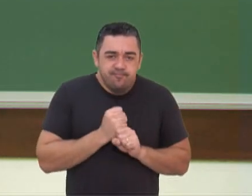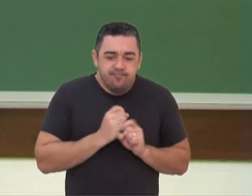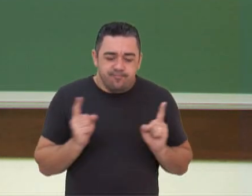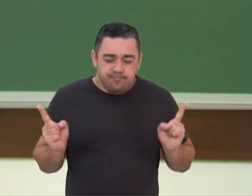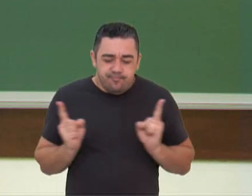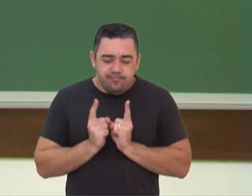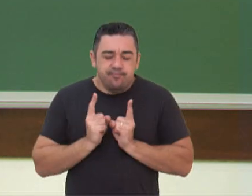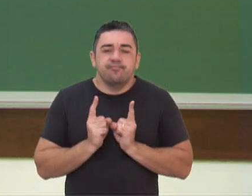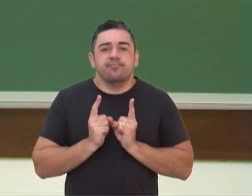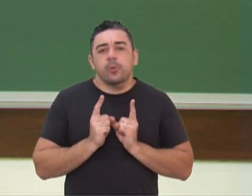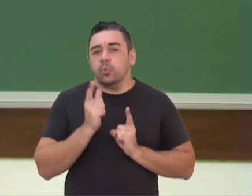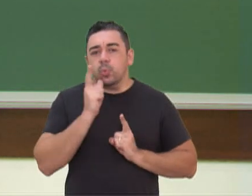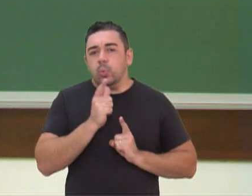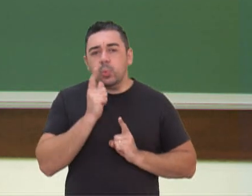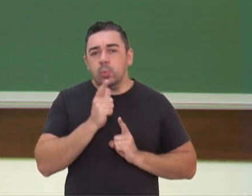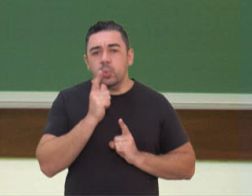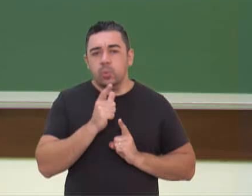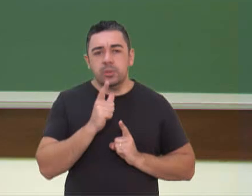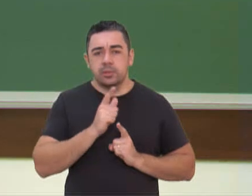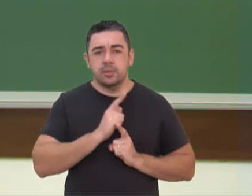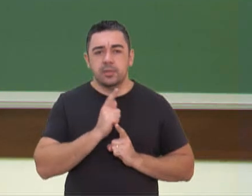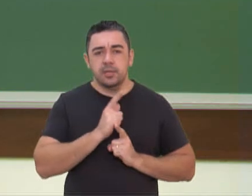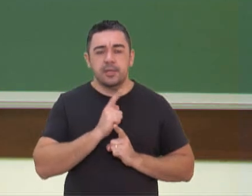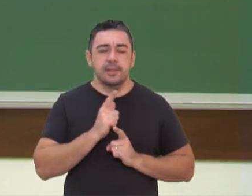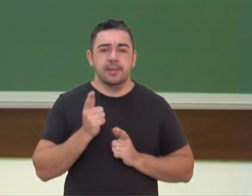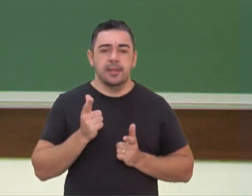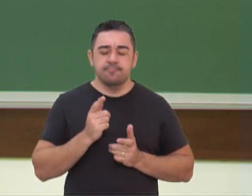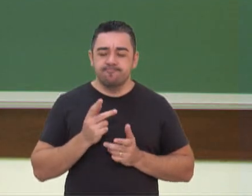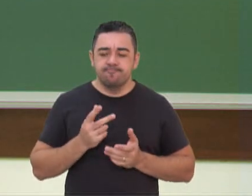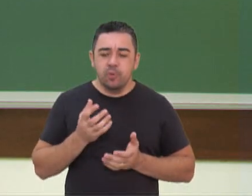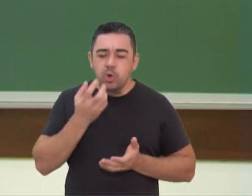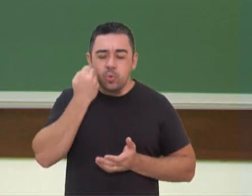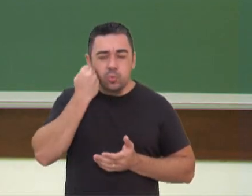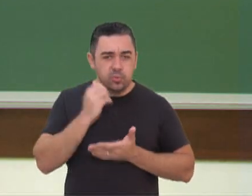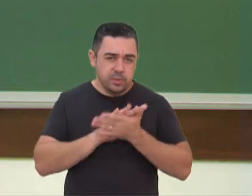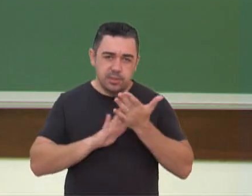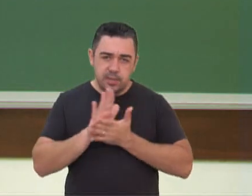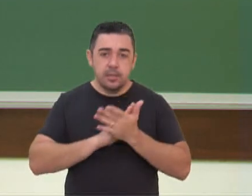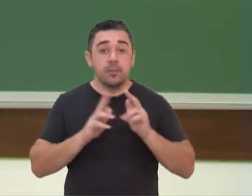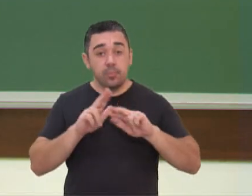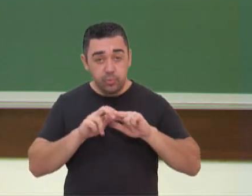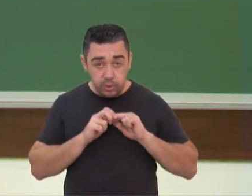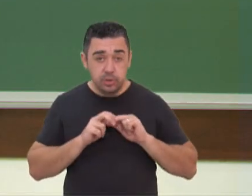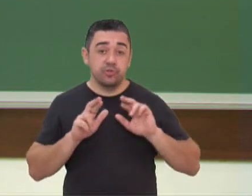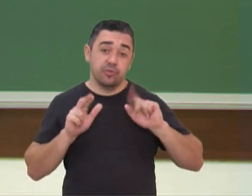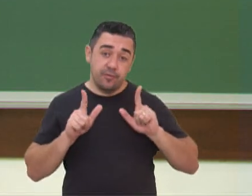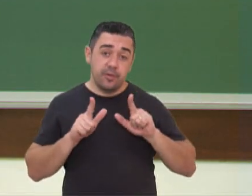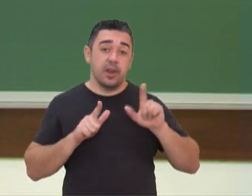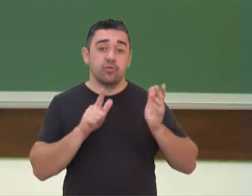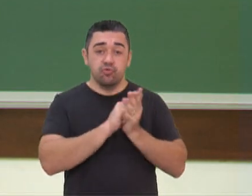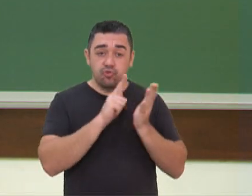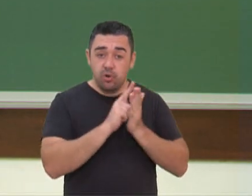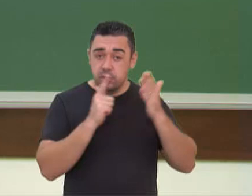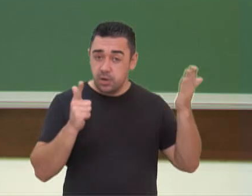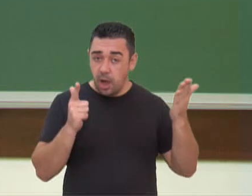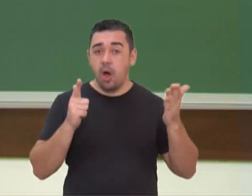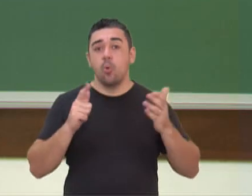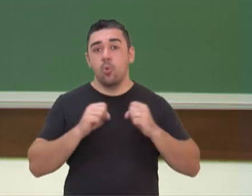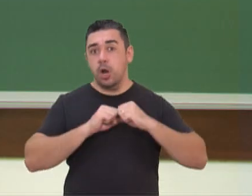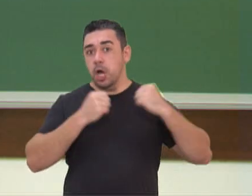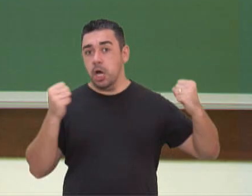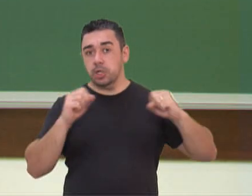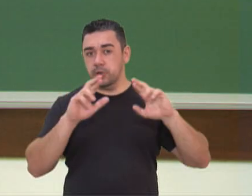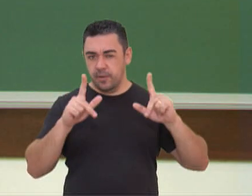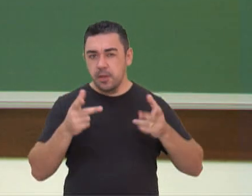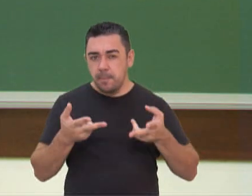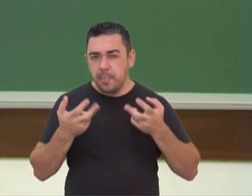sustentar financeiramente, como os demais jornais voltados à maioria dessa classe média urbana que a gente tinha.